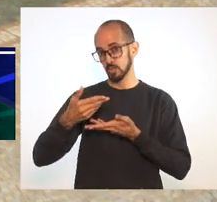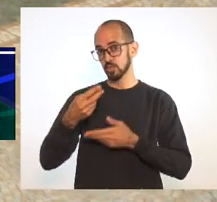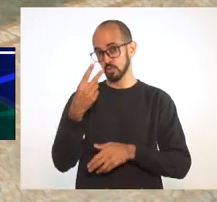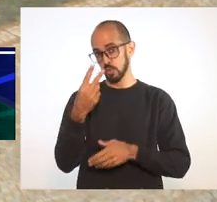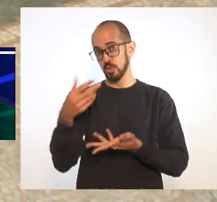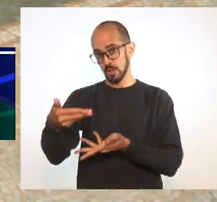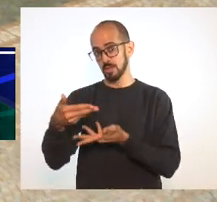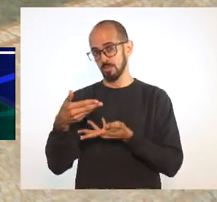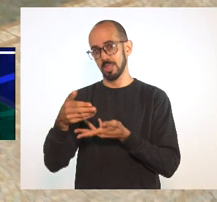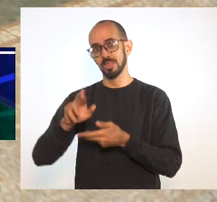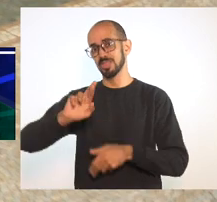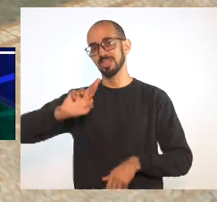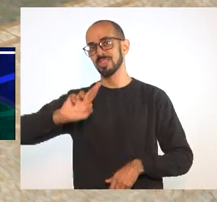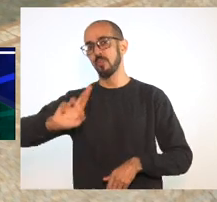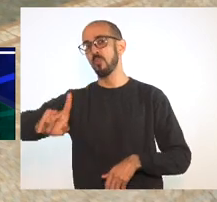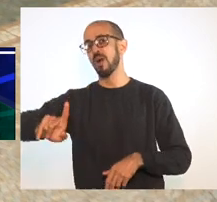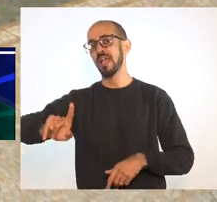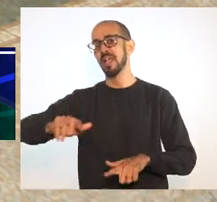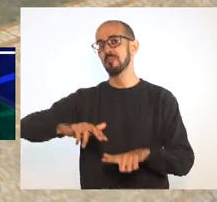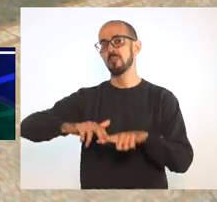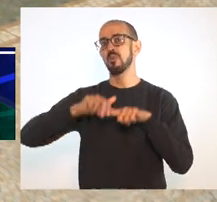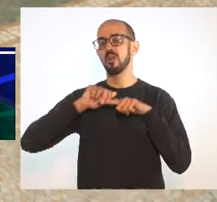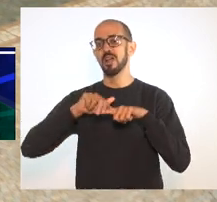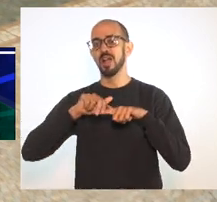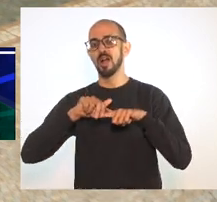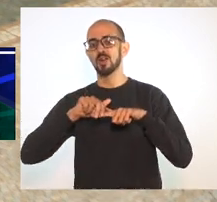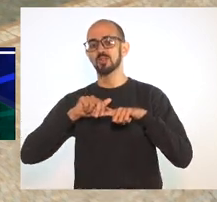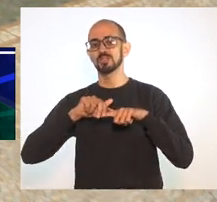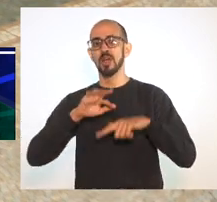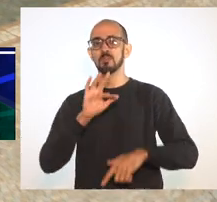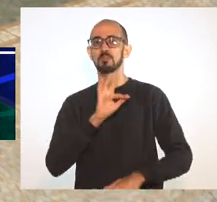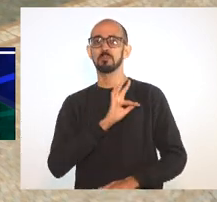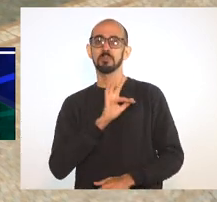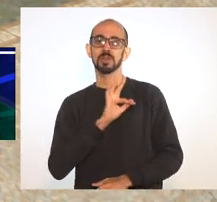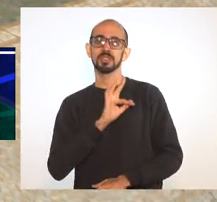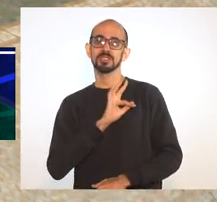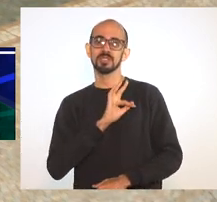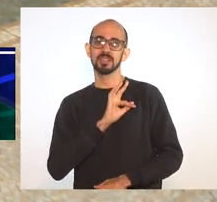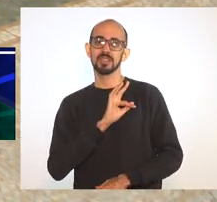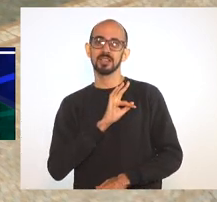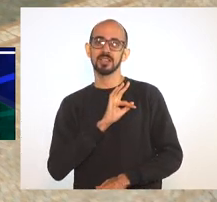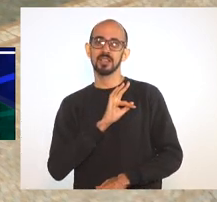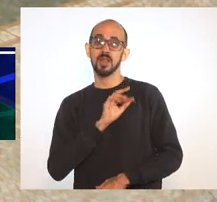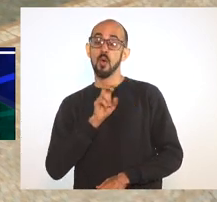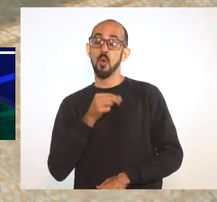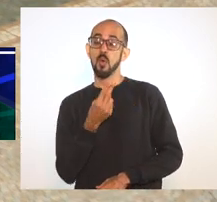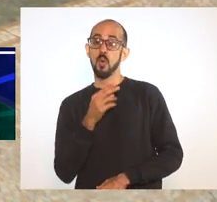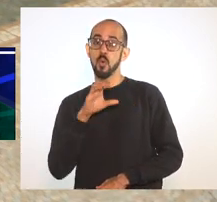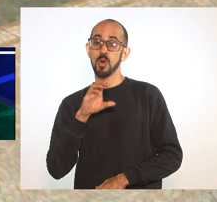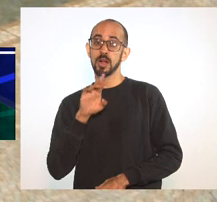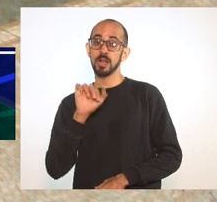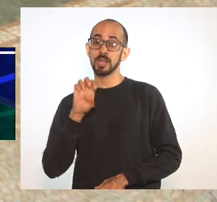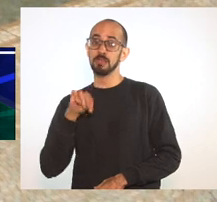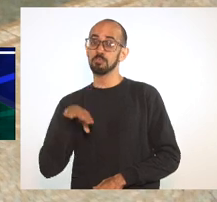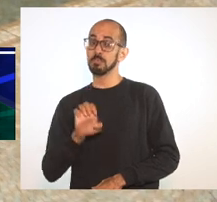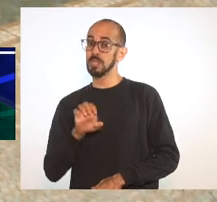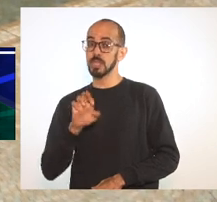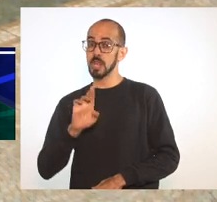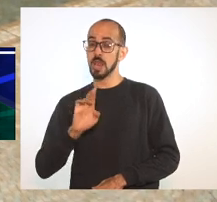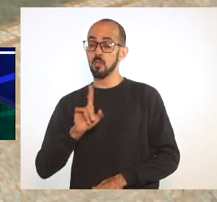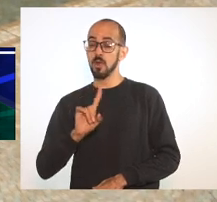se tratavam de casos de polícia ou de um fato criminoso. Os dois